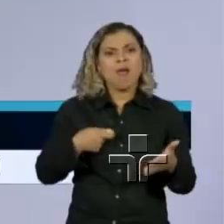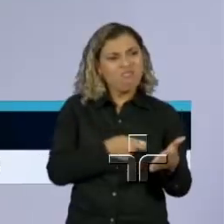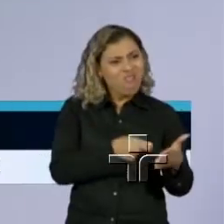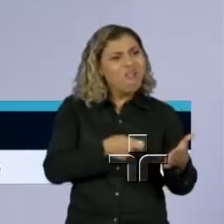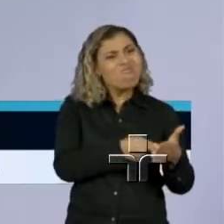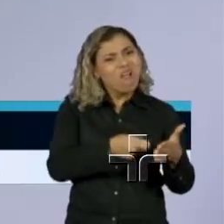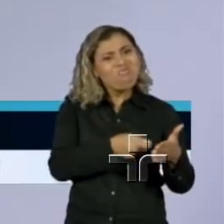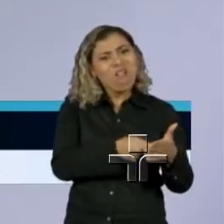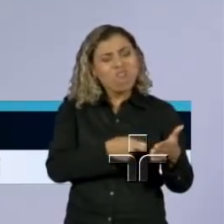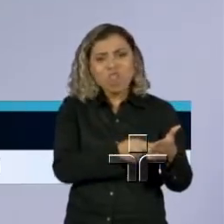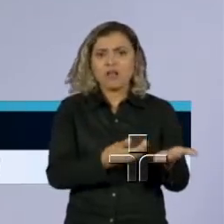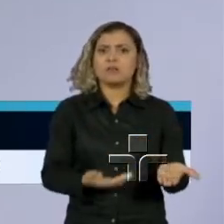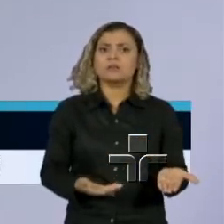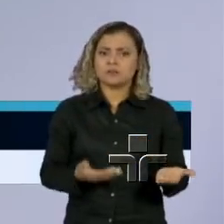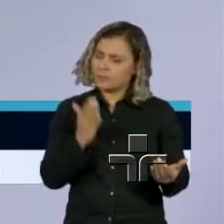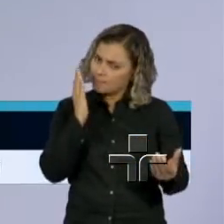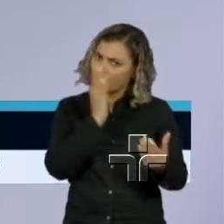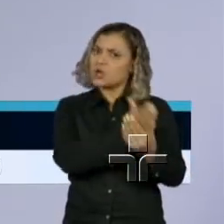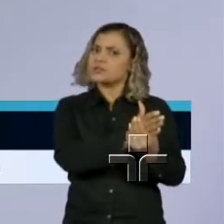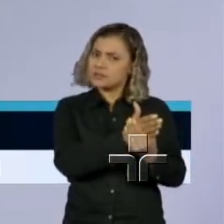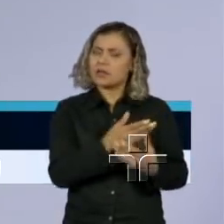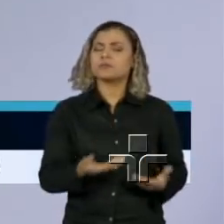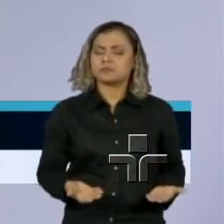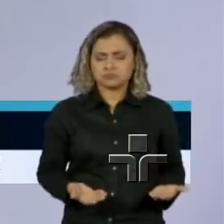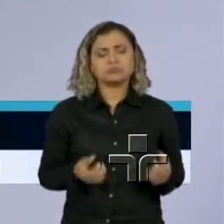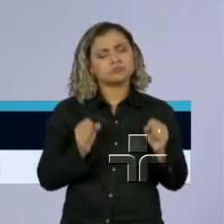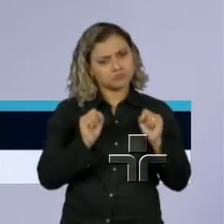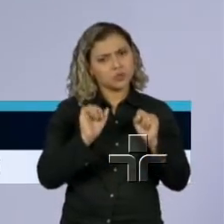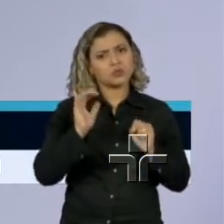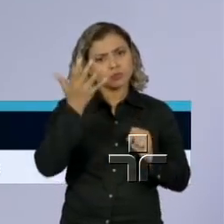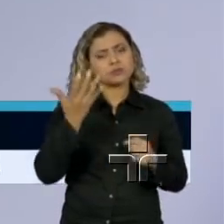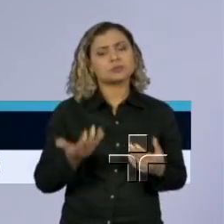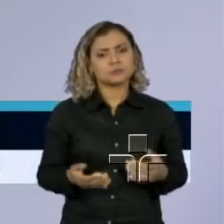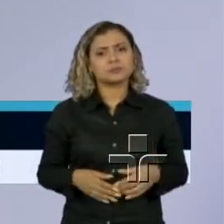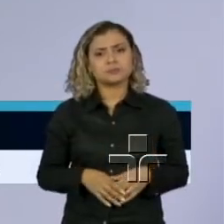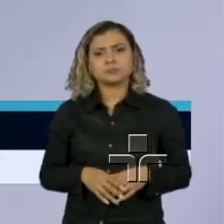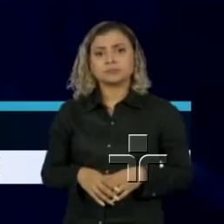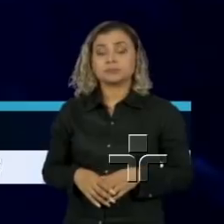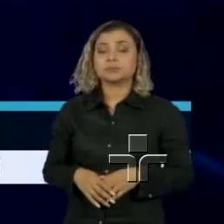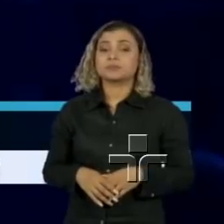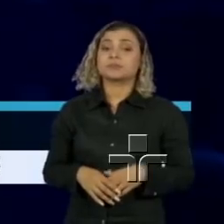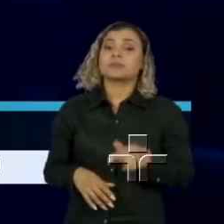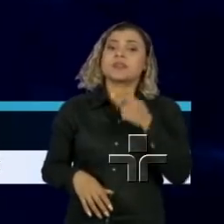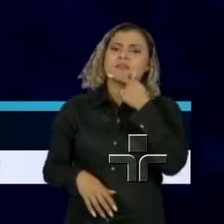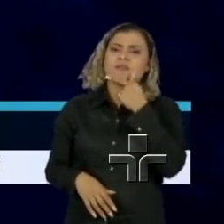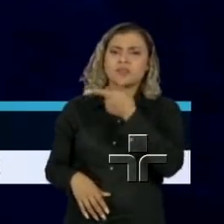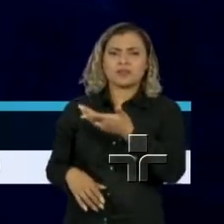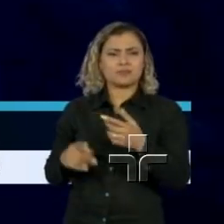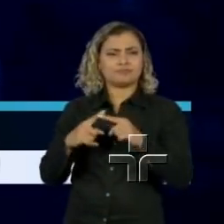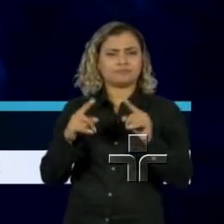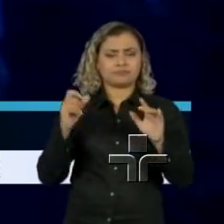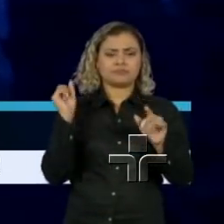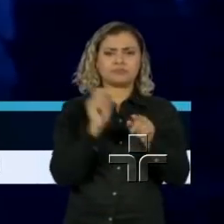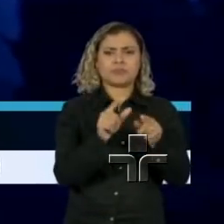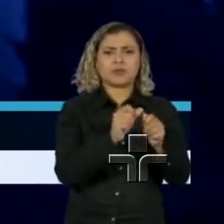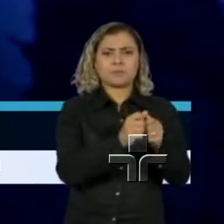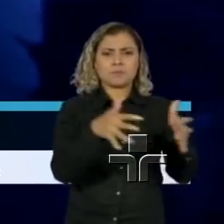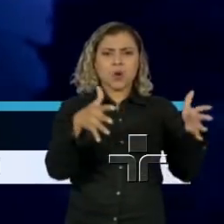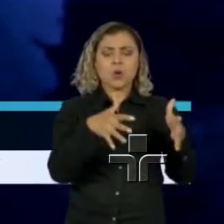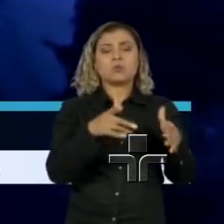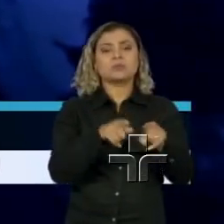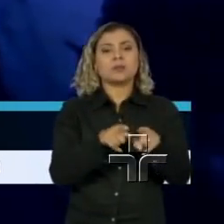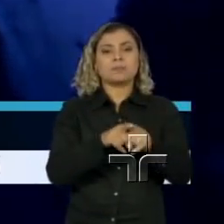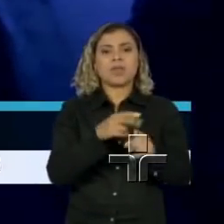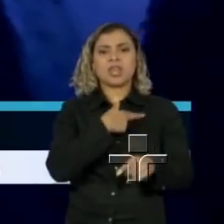o andamento de um processo que passa a correr junto às instâncias competentes. Vila, e há ataques semelhantes de